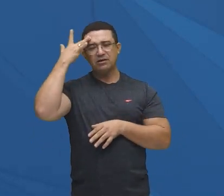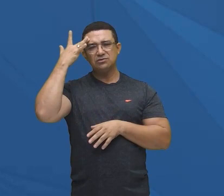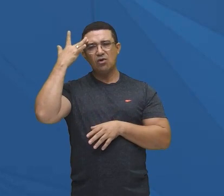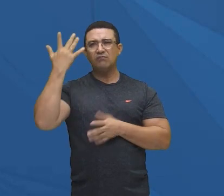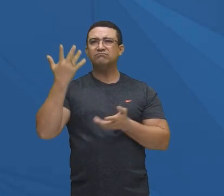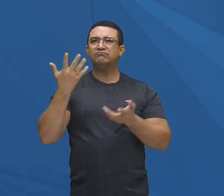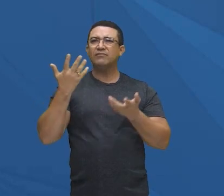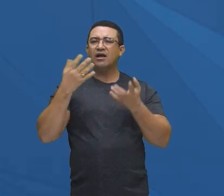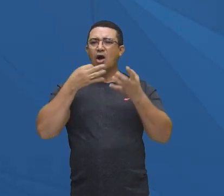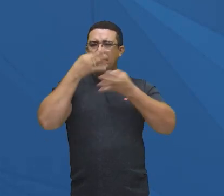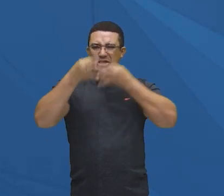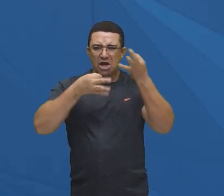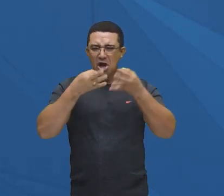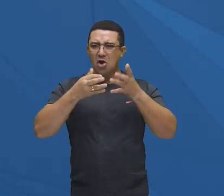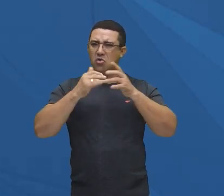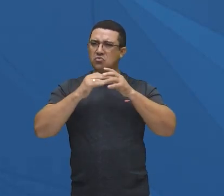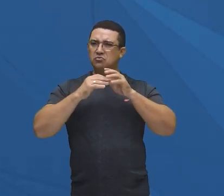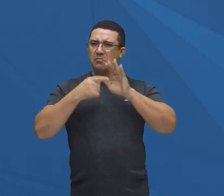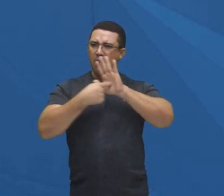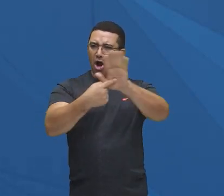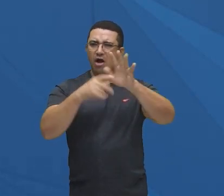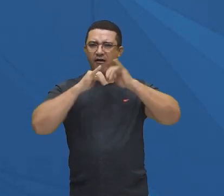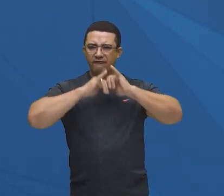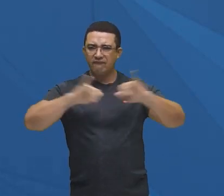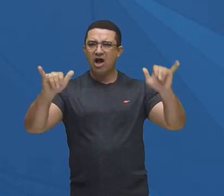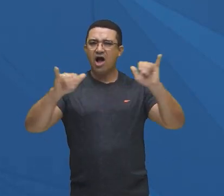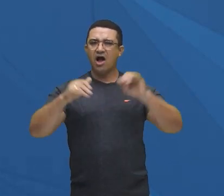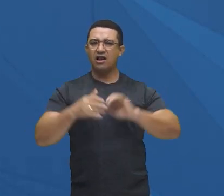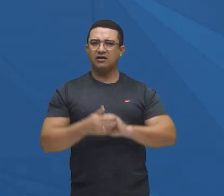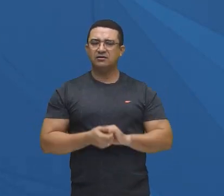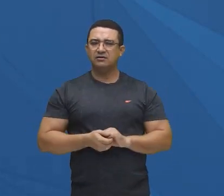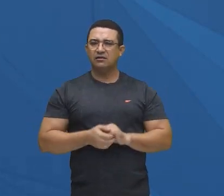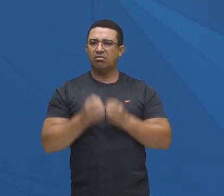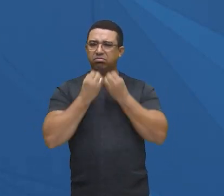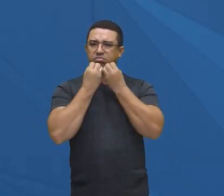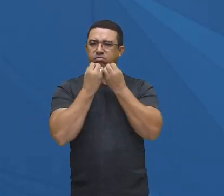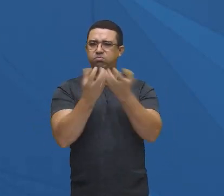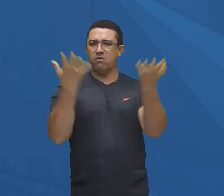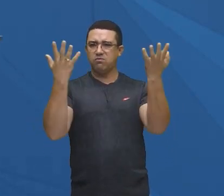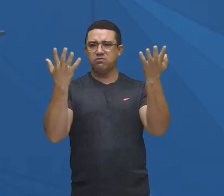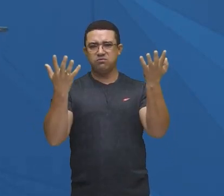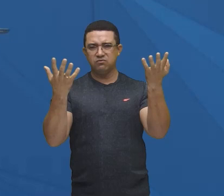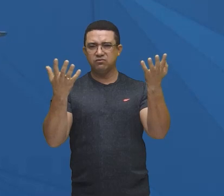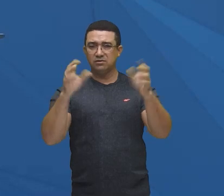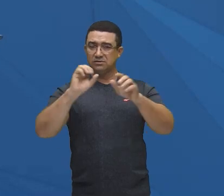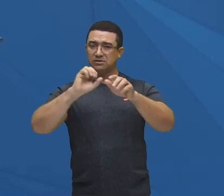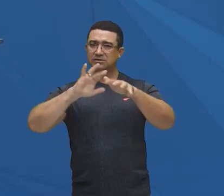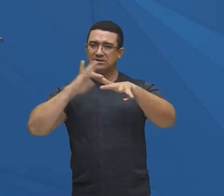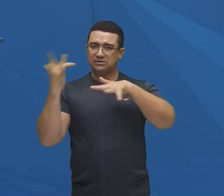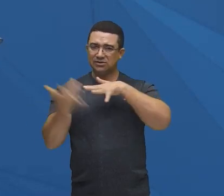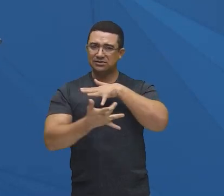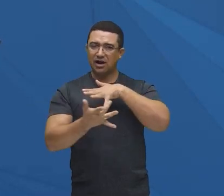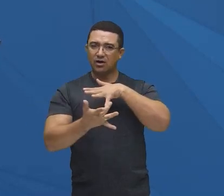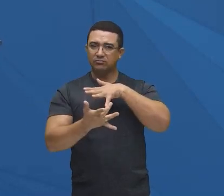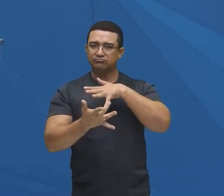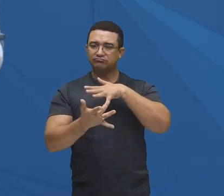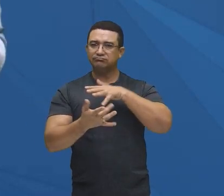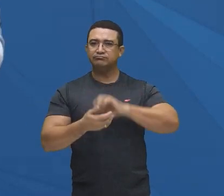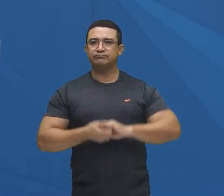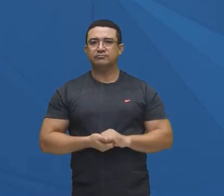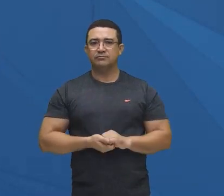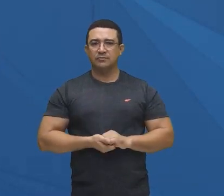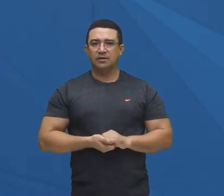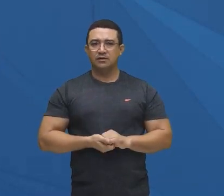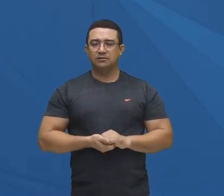nossa opinião. Porém, a mesma forma como a gente se comunica pessoalmente, a gente tem que trazer a responsabilidade para o mundo digital.